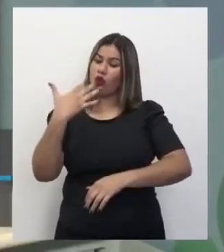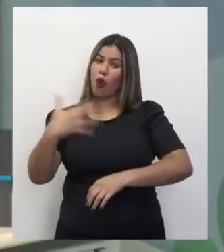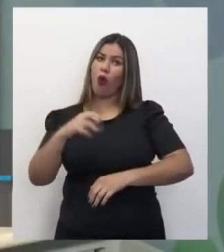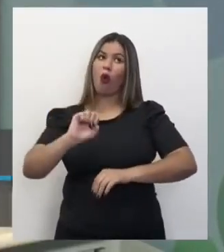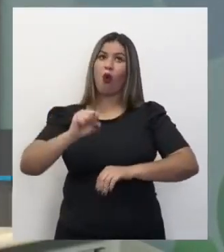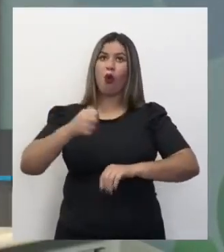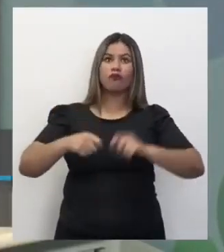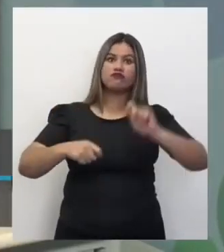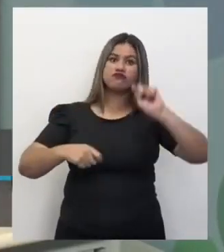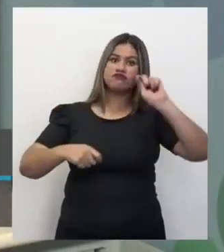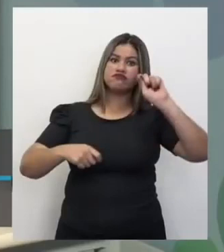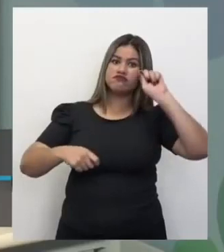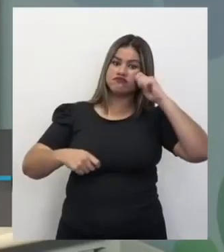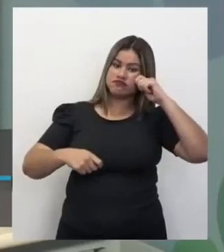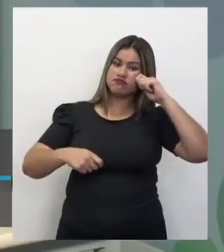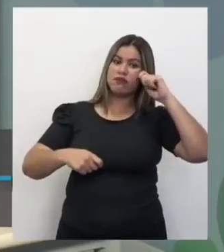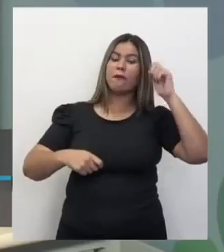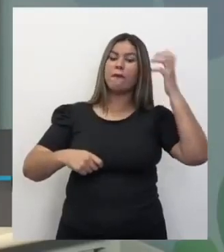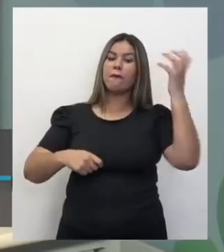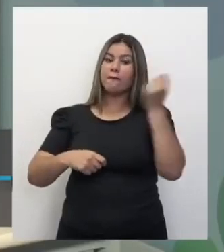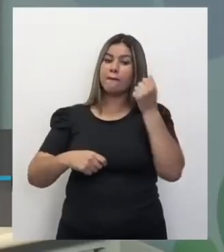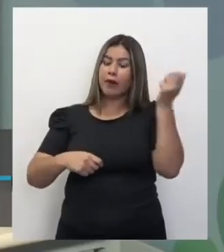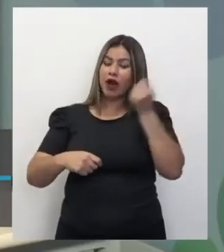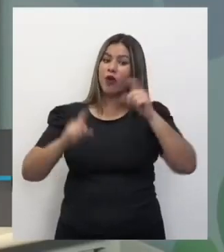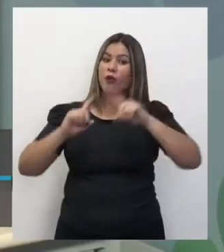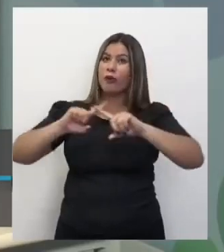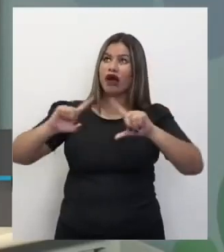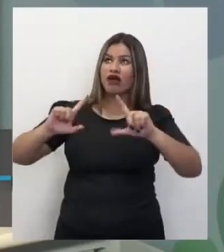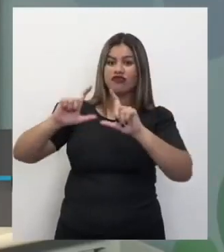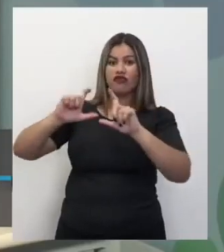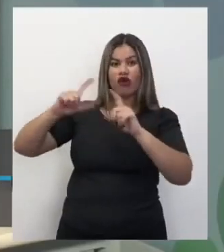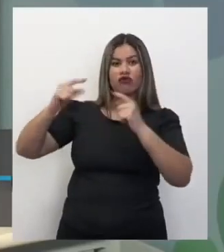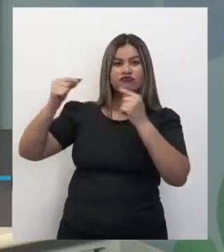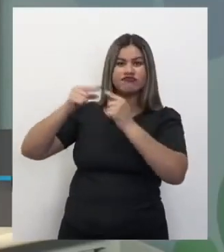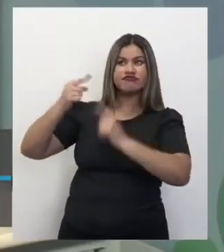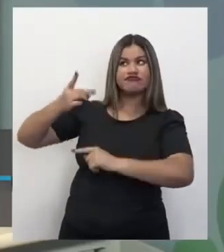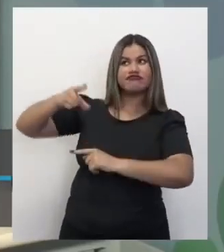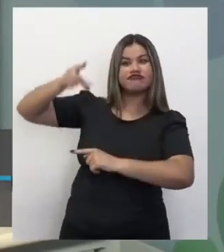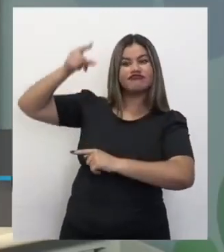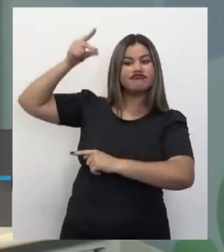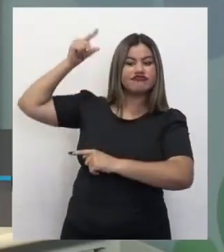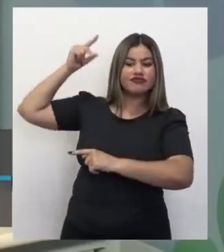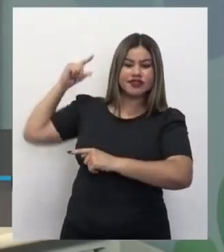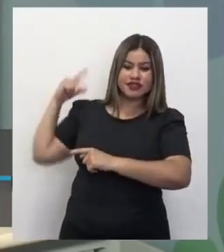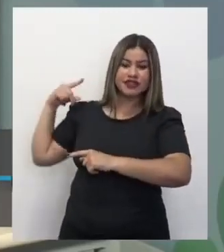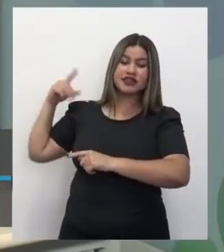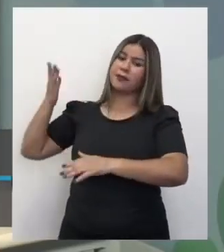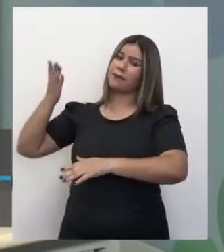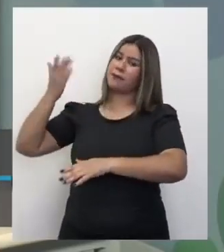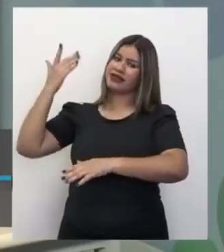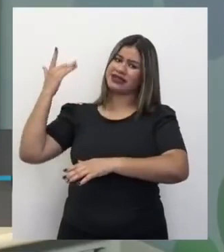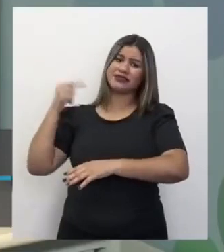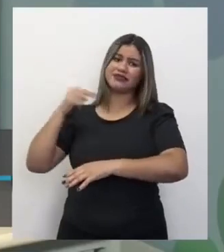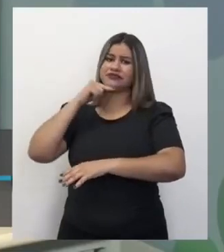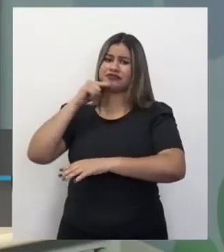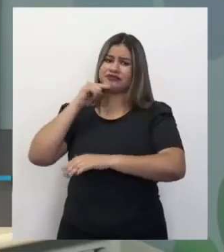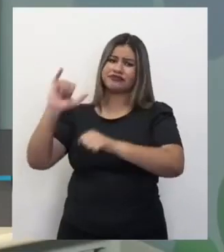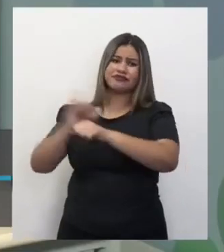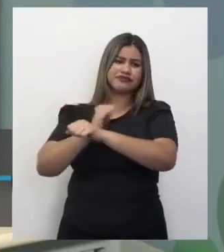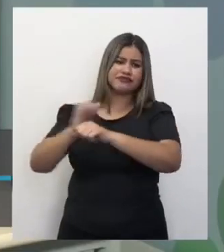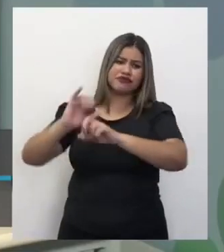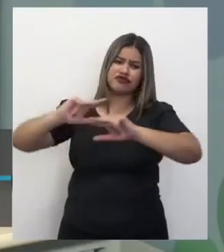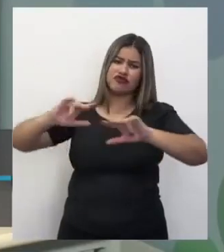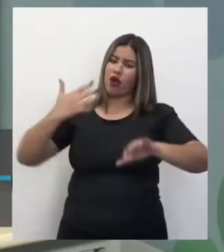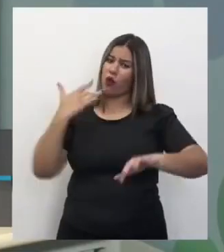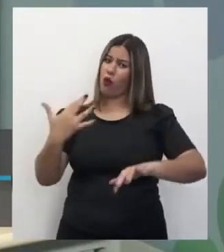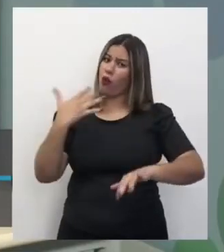branco. Então, mas aí como a foto pode ser que ela seja antiga, e naquela época não tinha recurso do colorido.